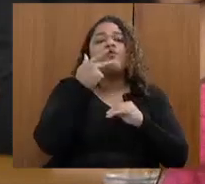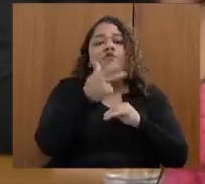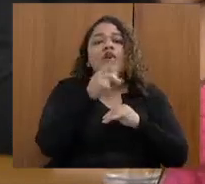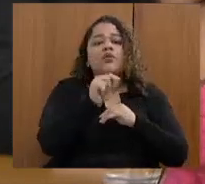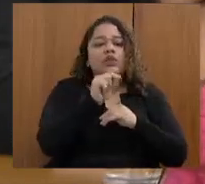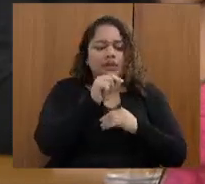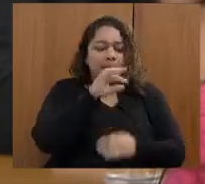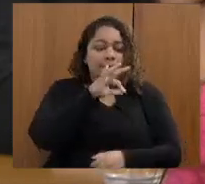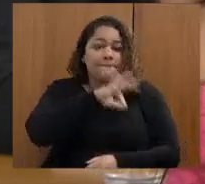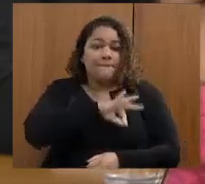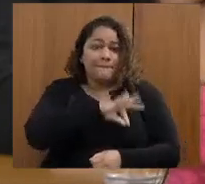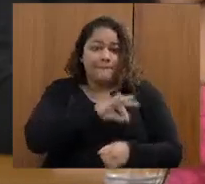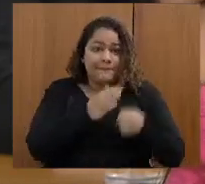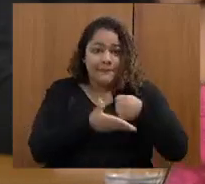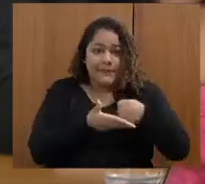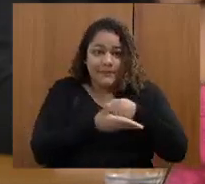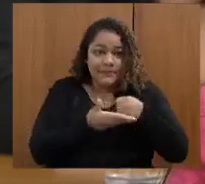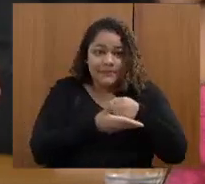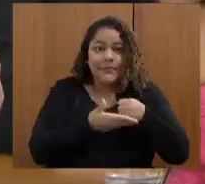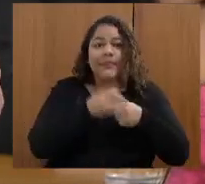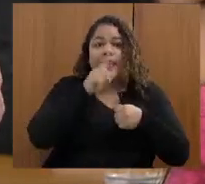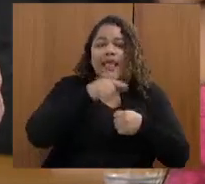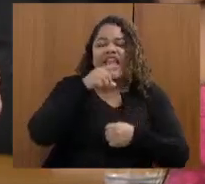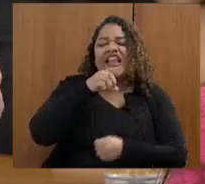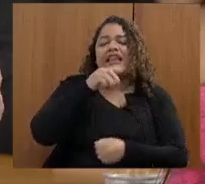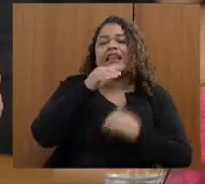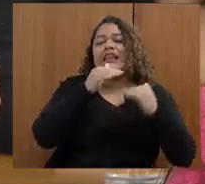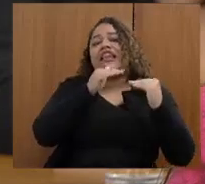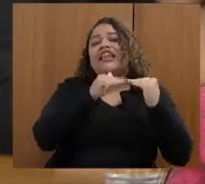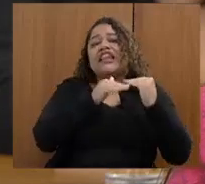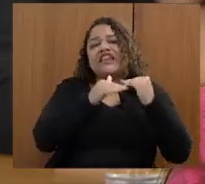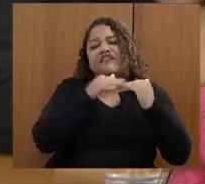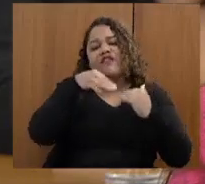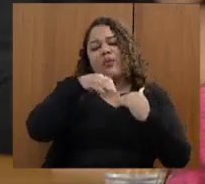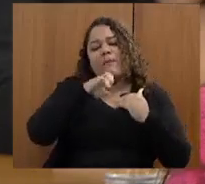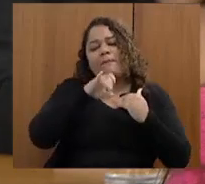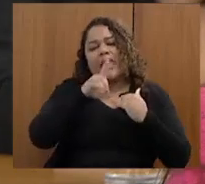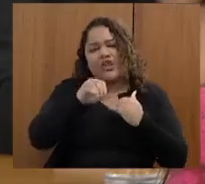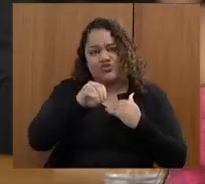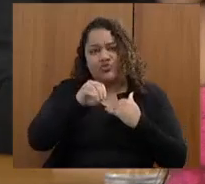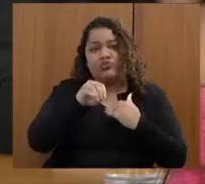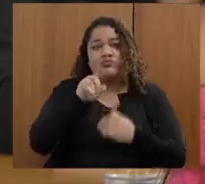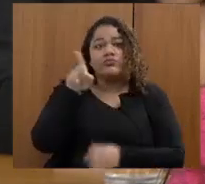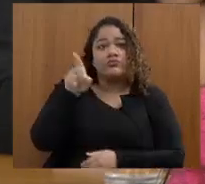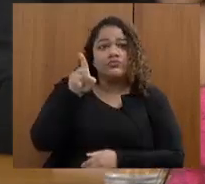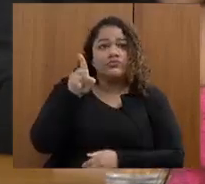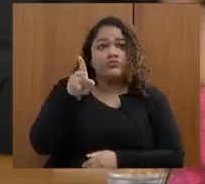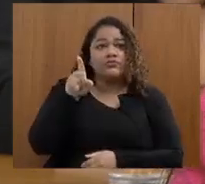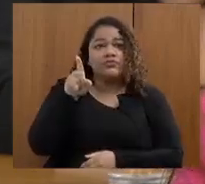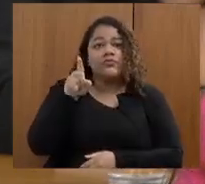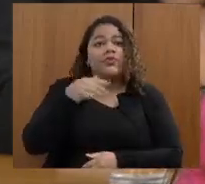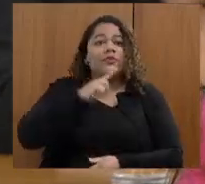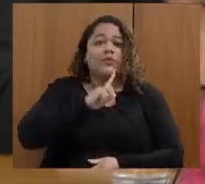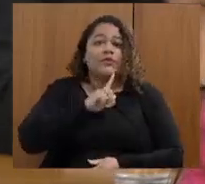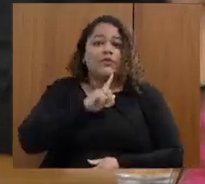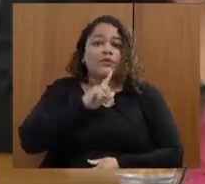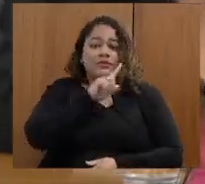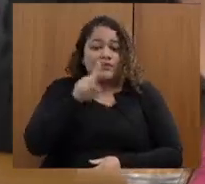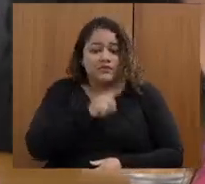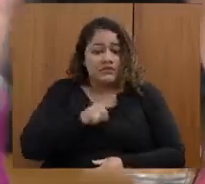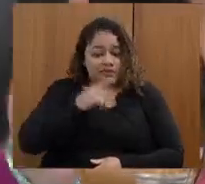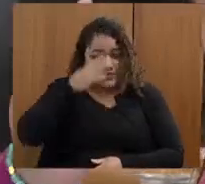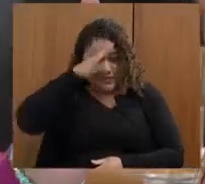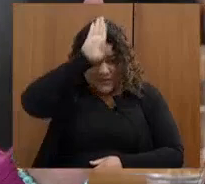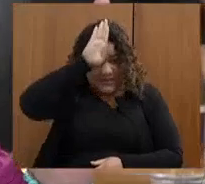o piso salarial é para nível médio o governo Zema trabalha com a proporcionalidade para licenciatura plena